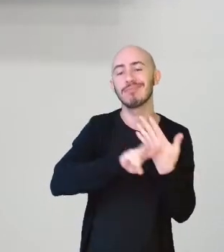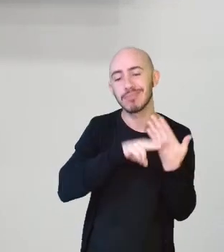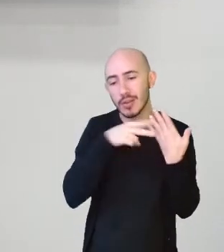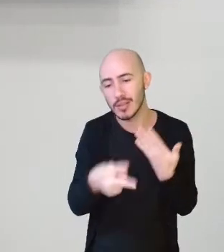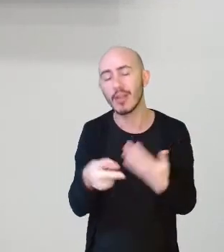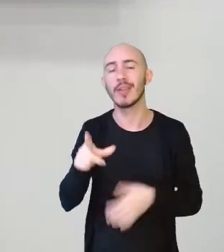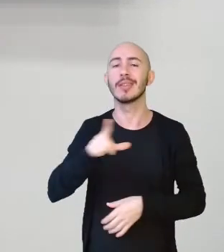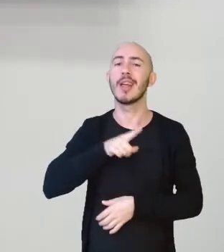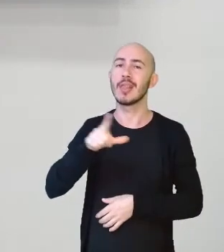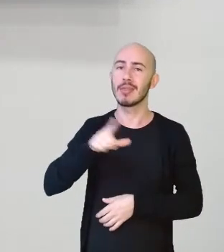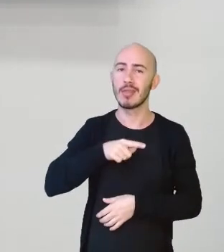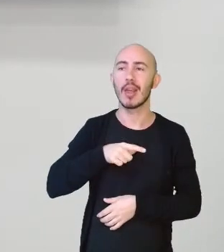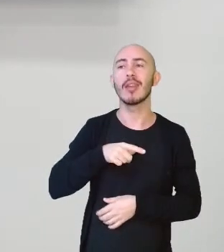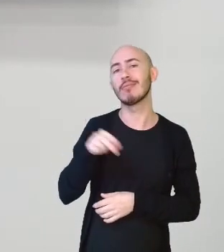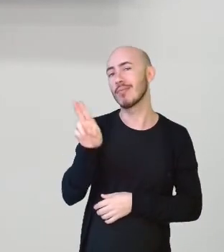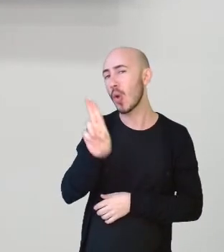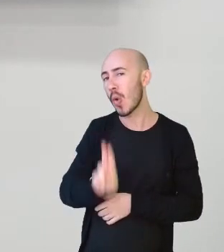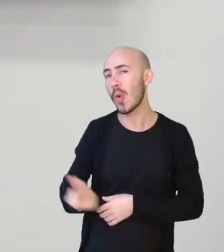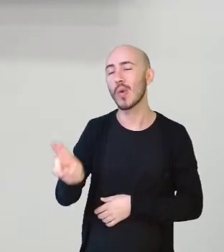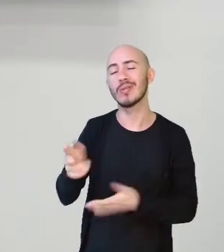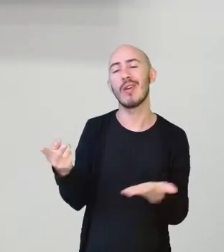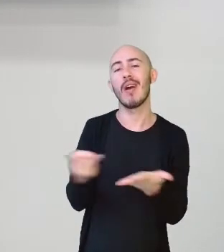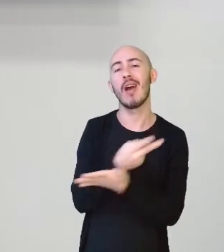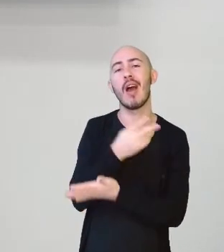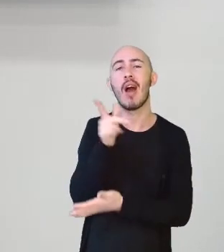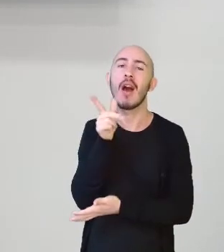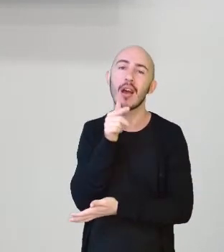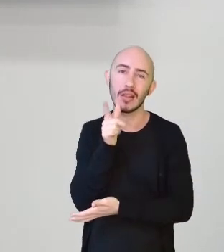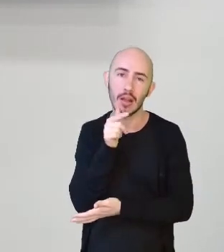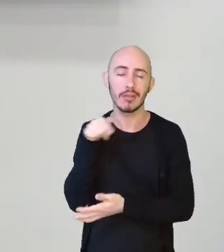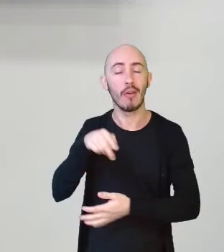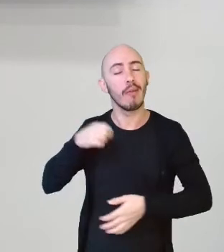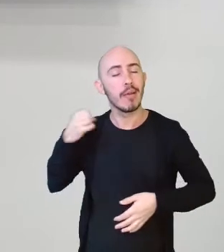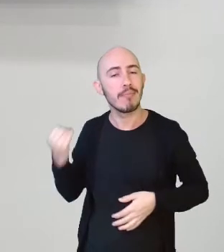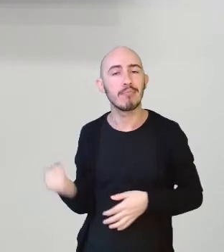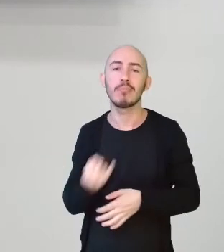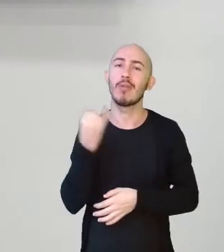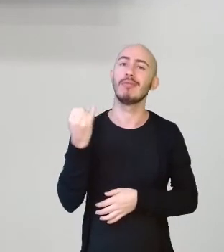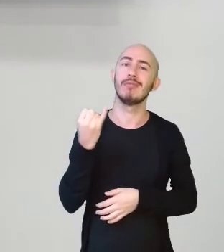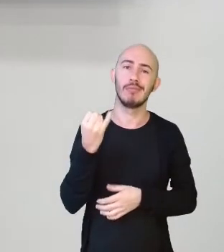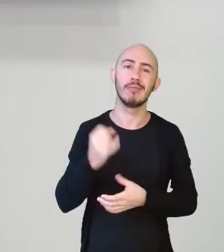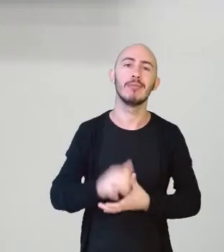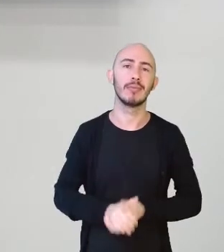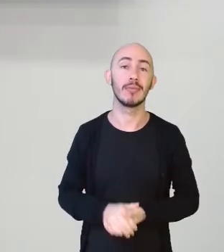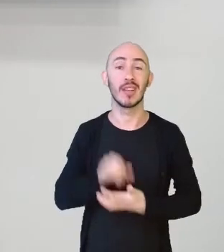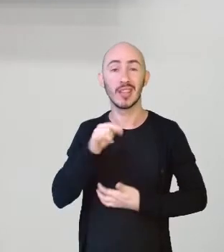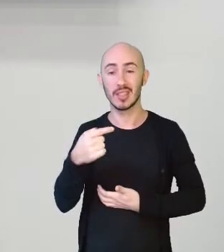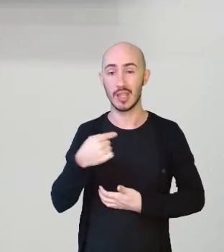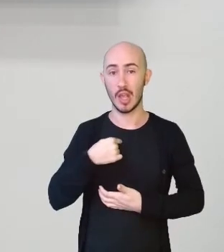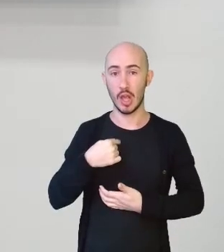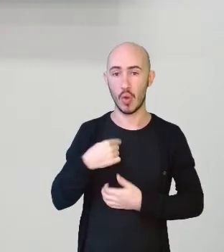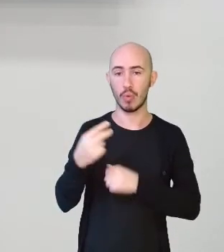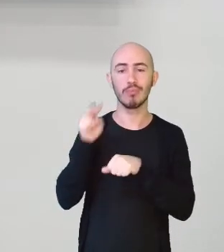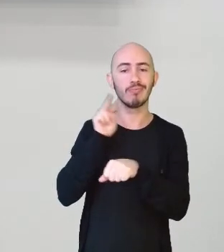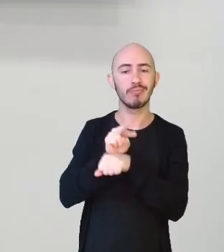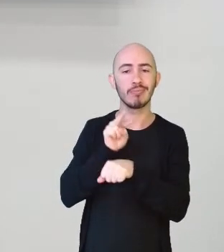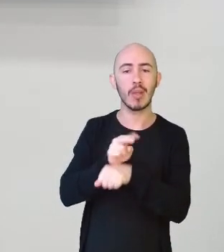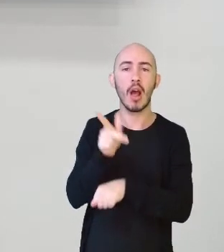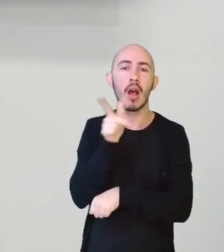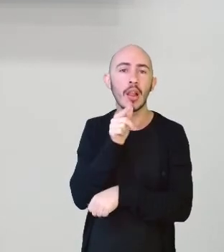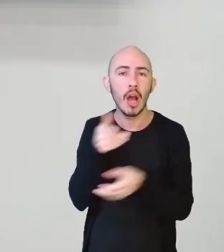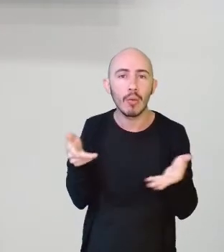do mau uso da água. Veja que coisa importantíssima. Se eu não cuidar da água